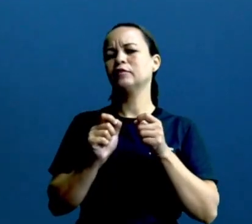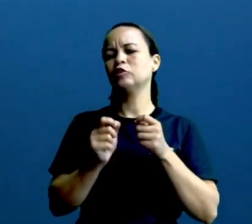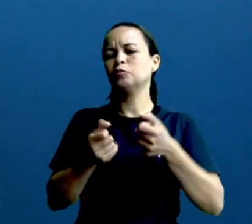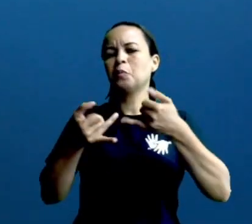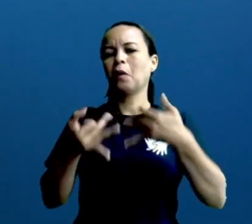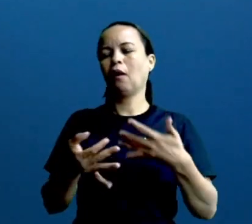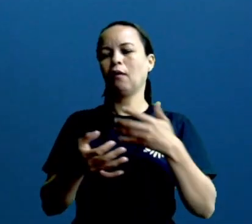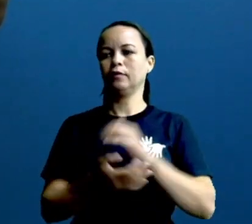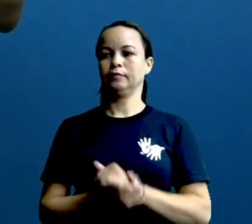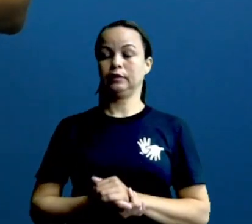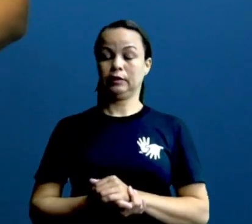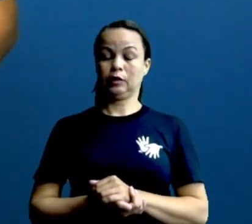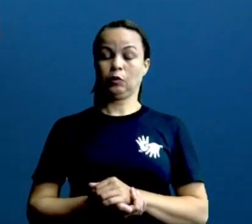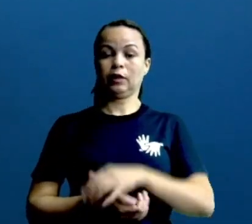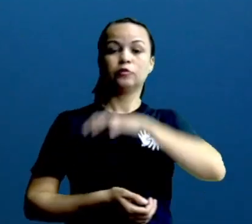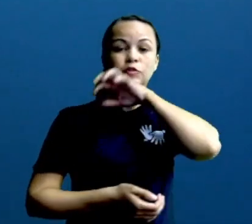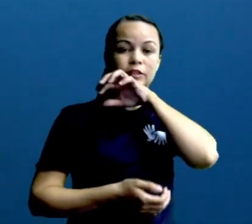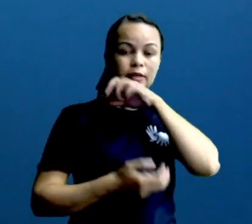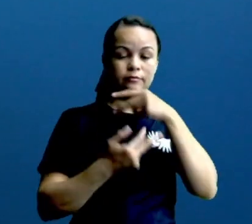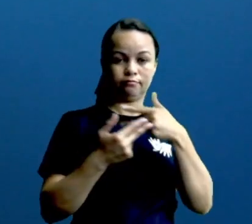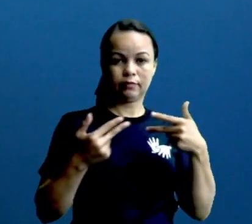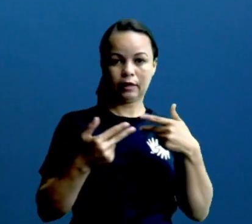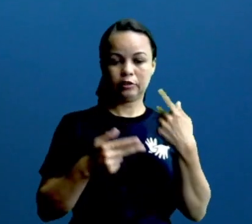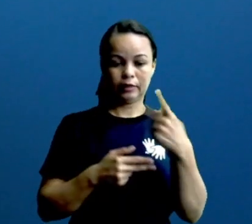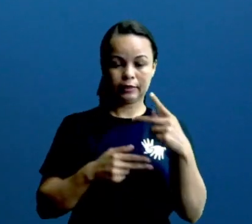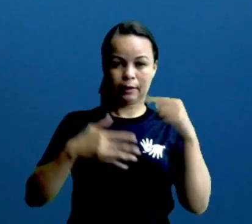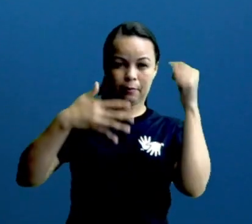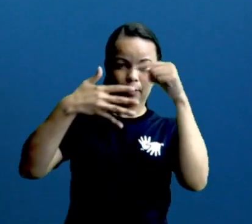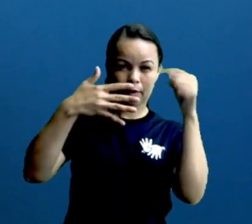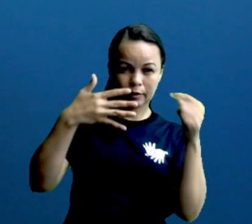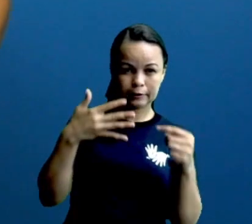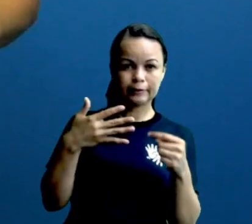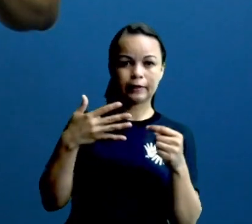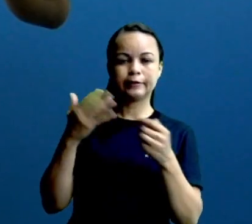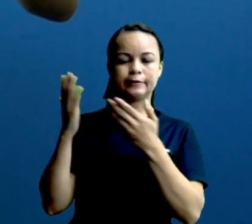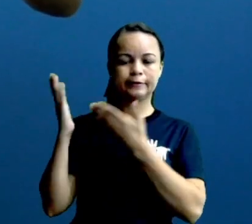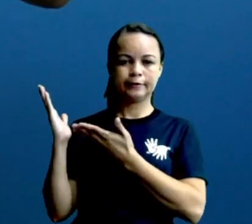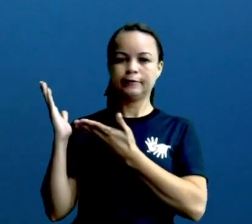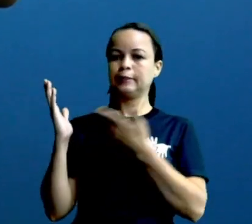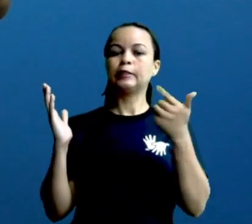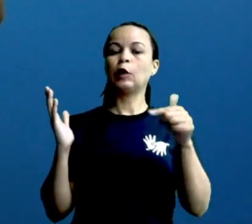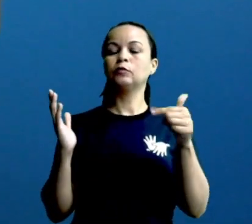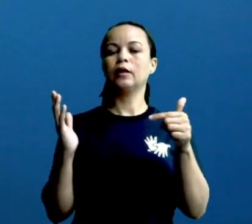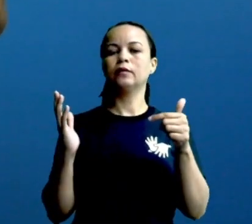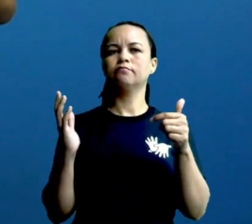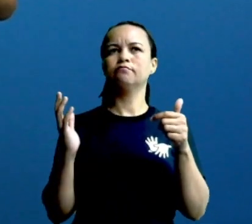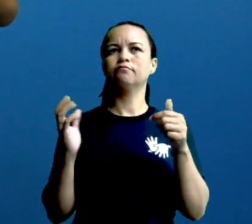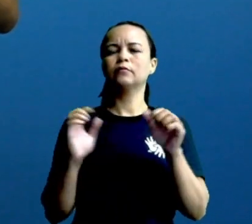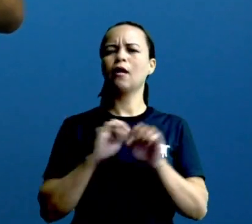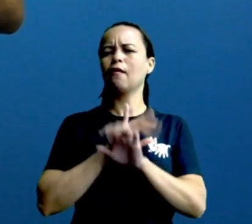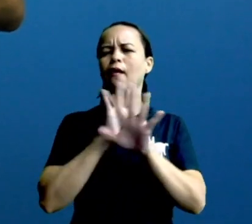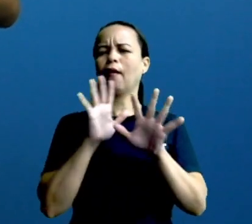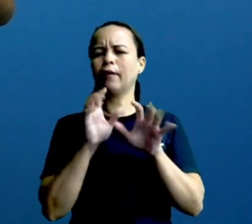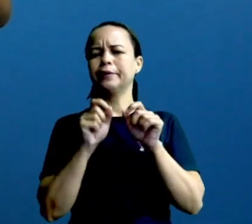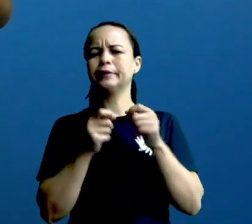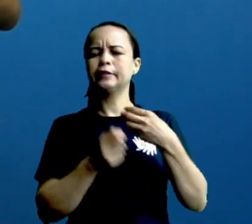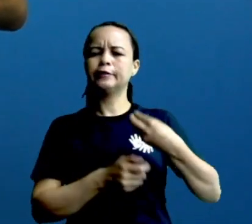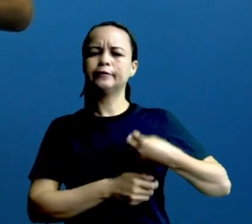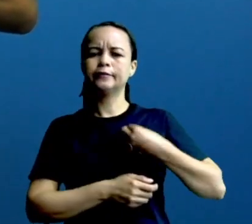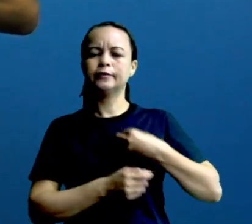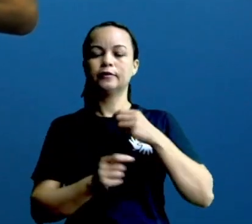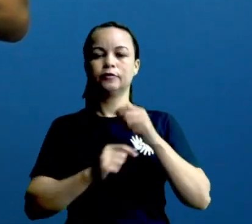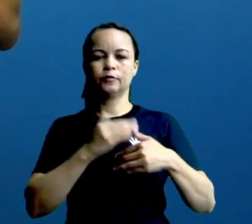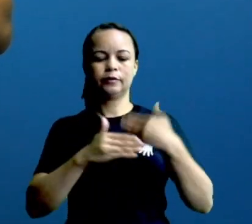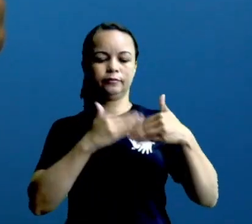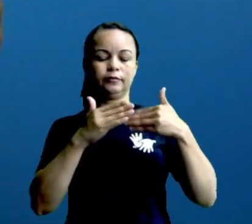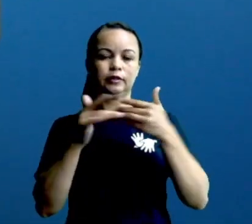exemplo, nos animais, não existem essas alternâncias. Claro que existe uma exceção, que a gente